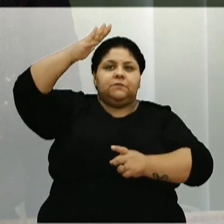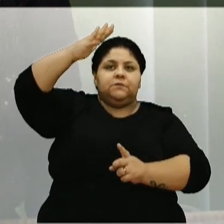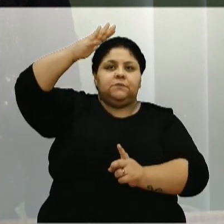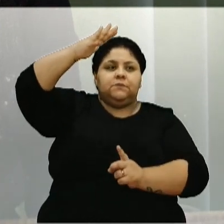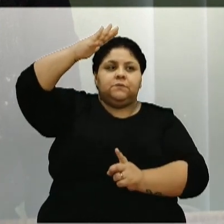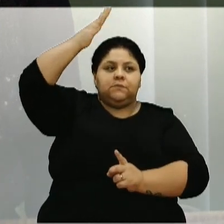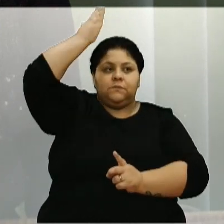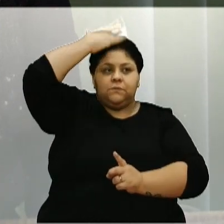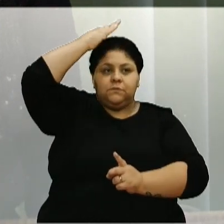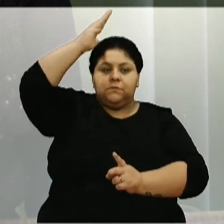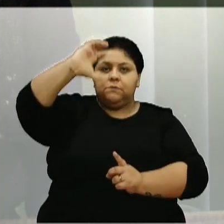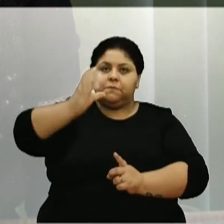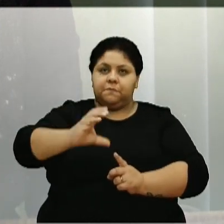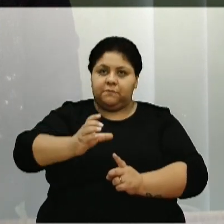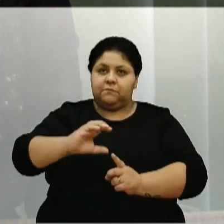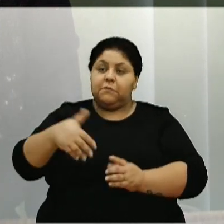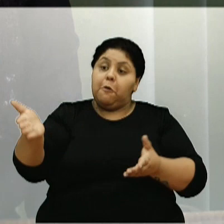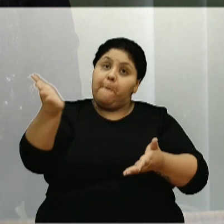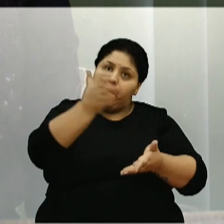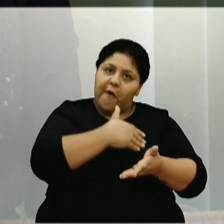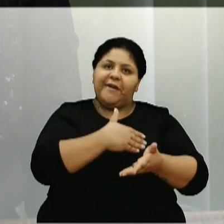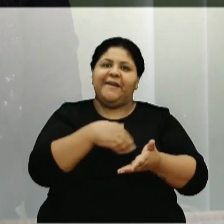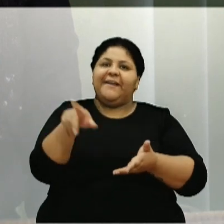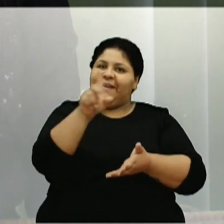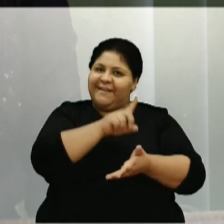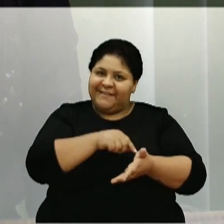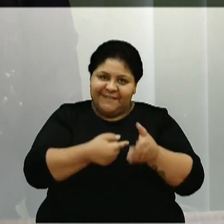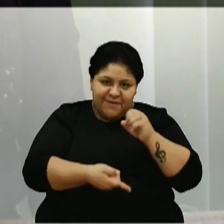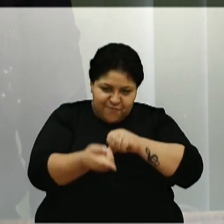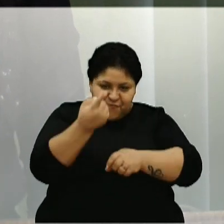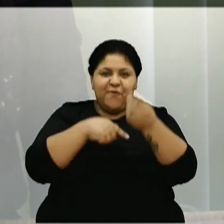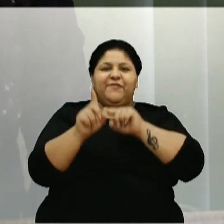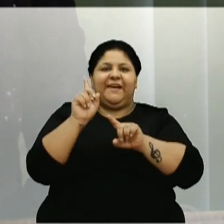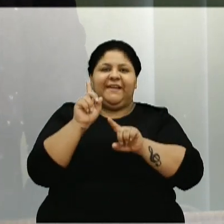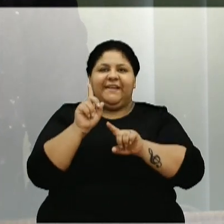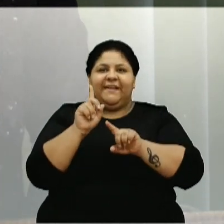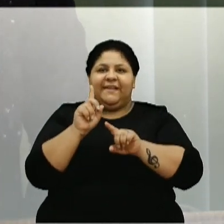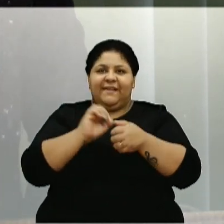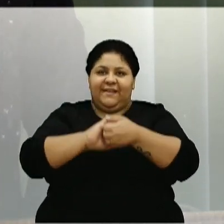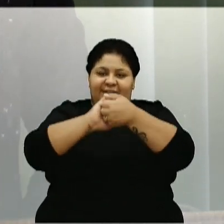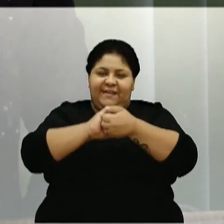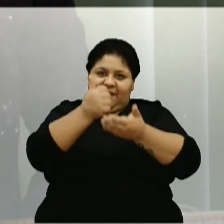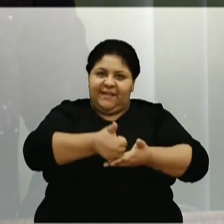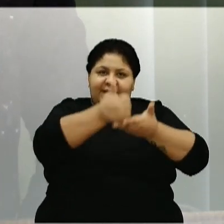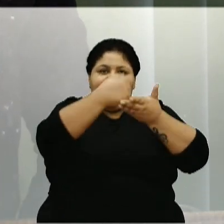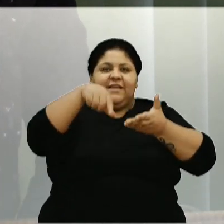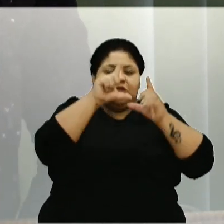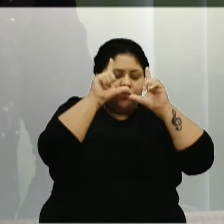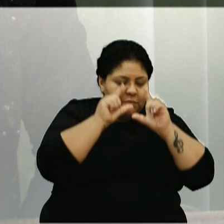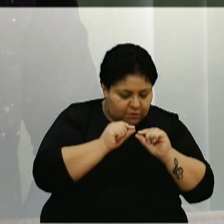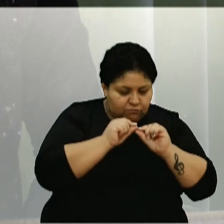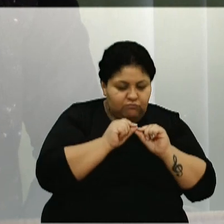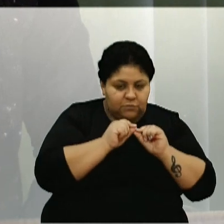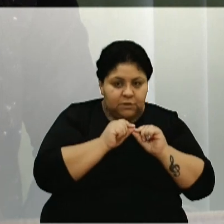comprando os equipamentos, e vamos lá. E é assim que nós vamos dar a volta. Conte conosco. pode ter certeza, a gente tem dormido pouco,